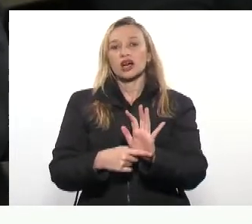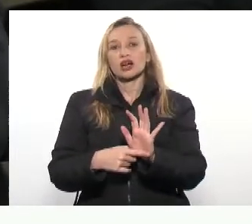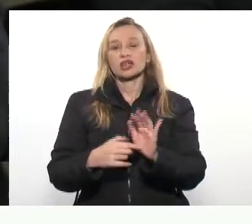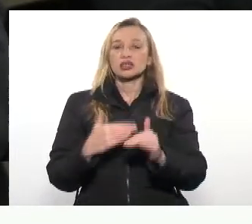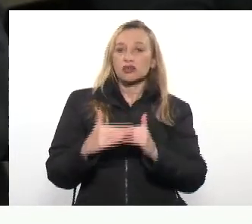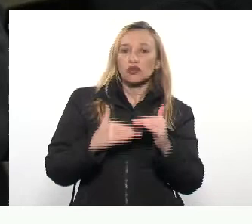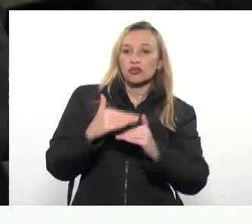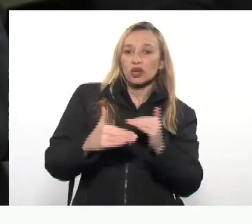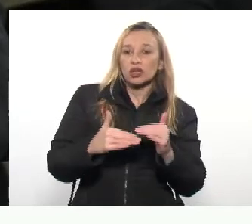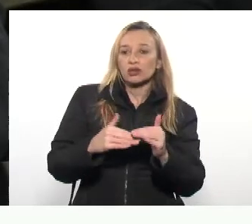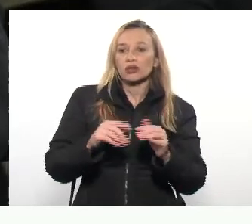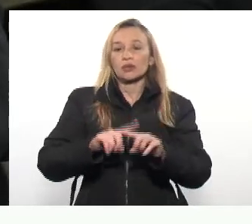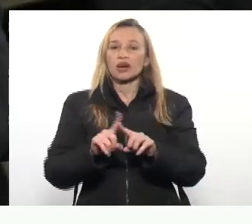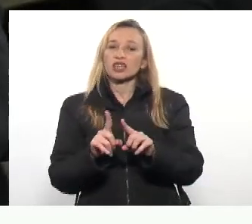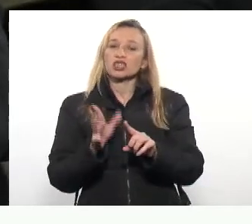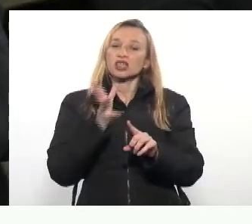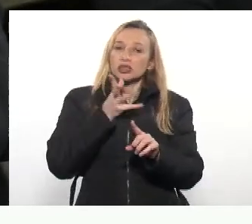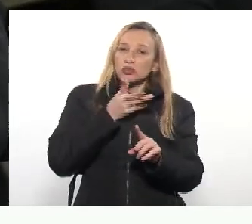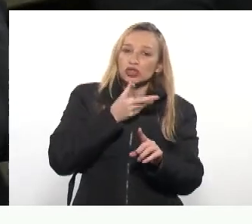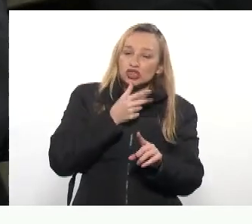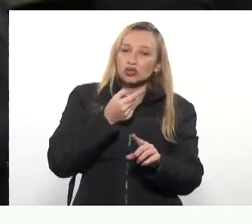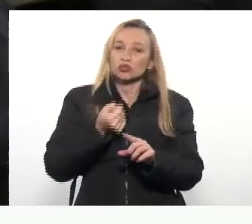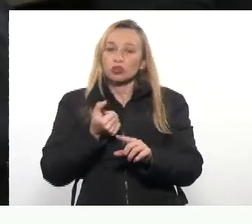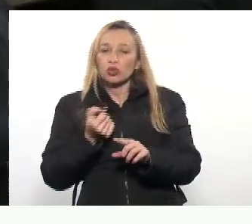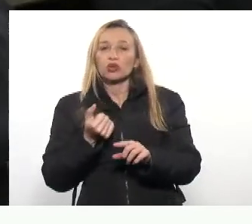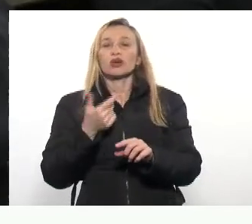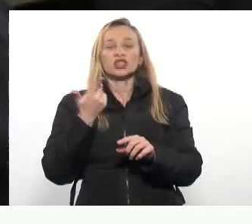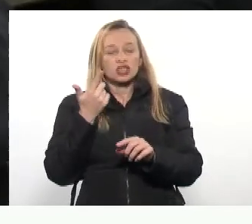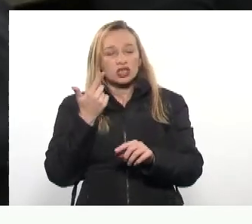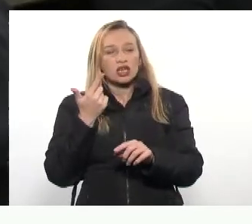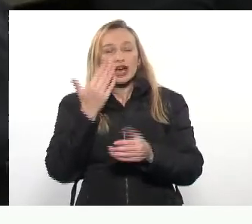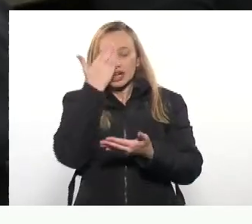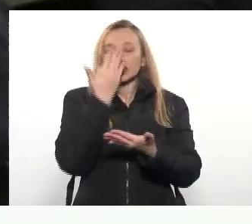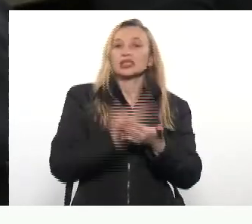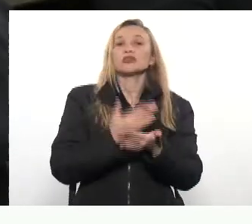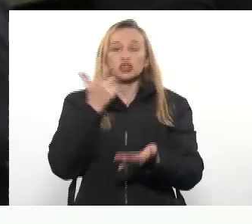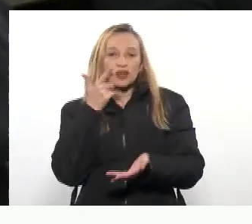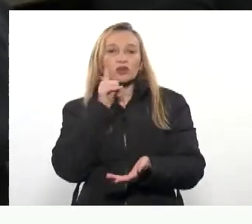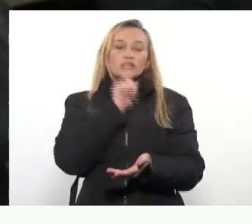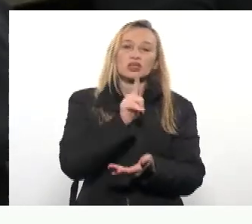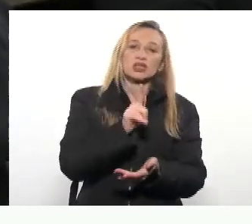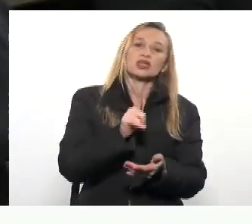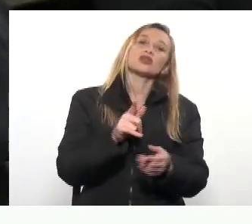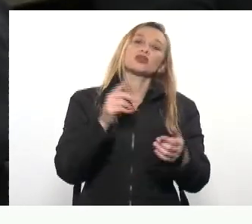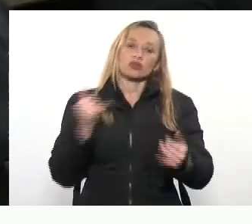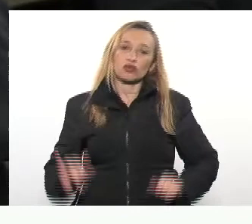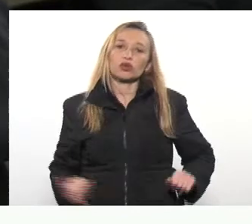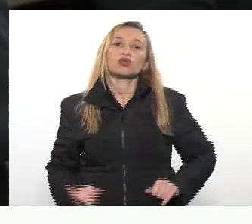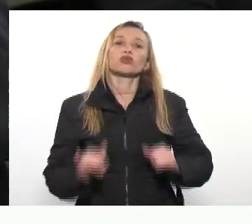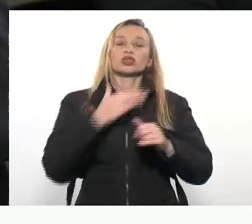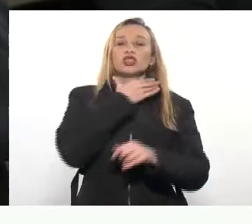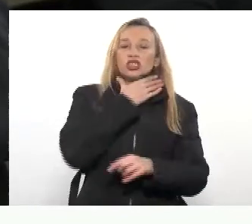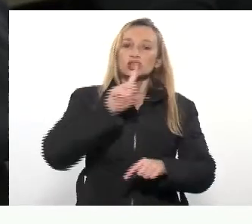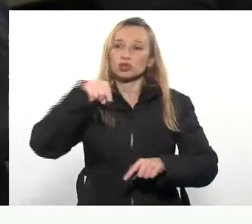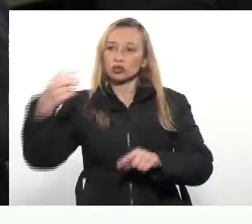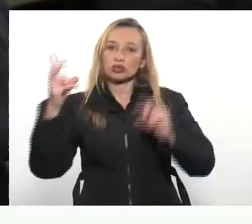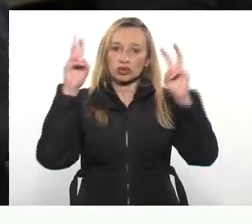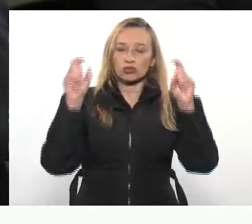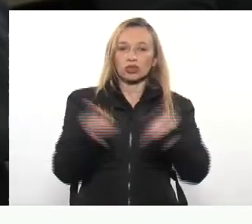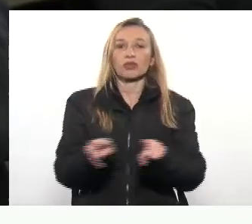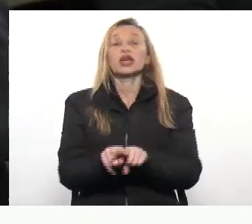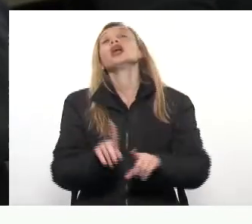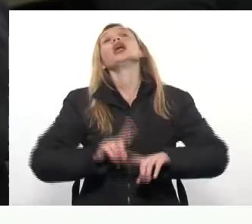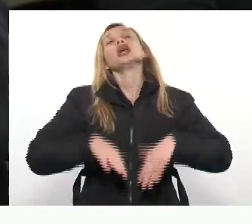né? E a gente acredita que vai conseguir. Mas o Estado do Rio de Janeiro sofreu muito com a crise e com outras questões, né? Então, nesse cenário, a